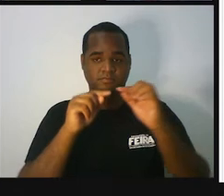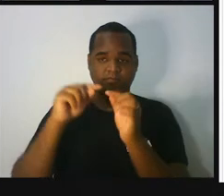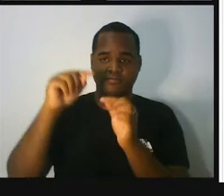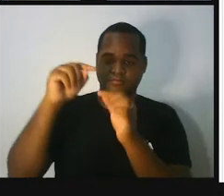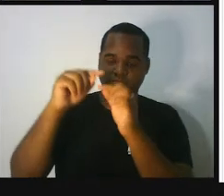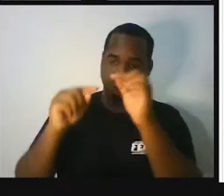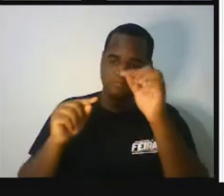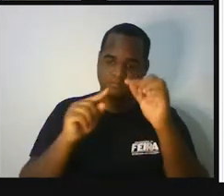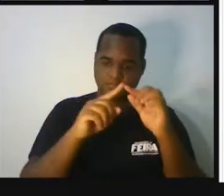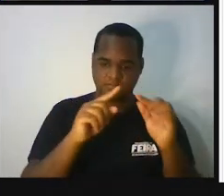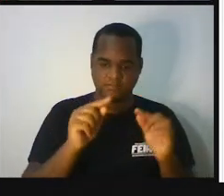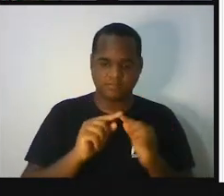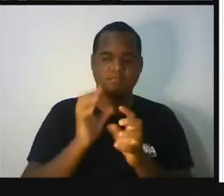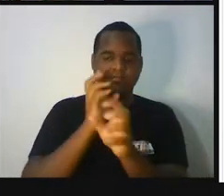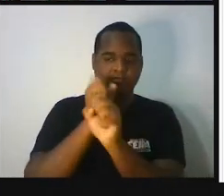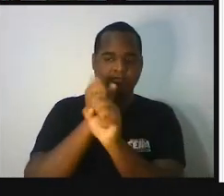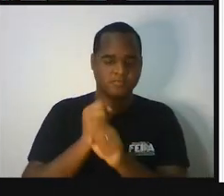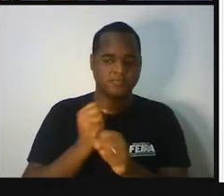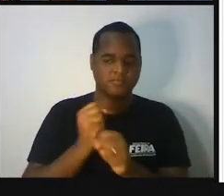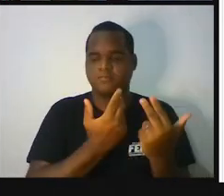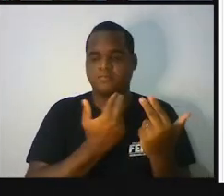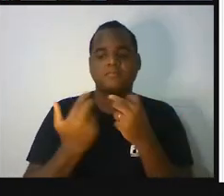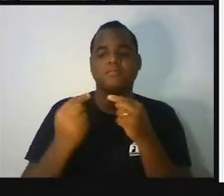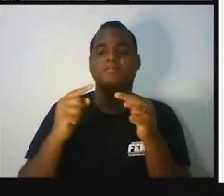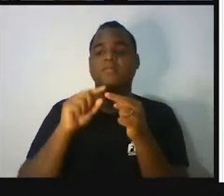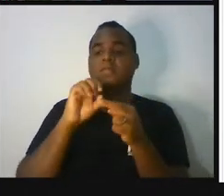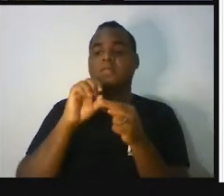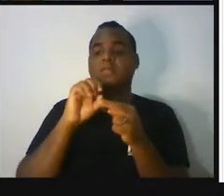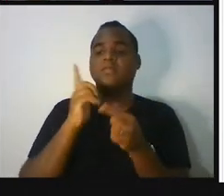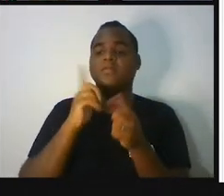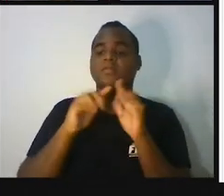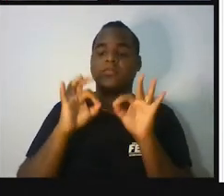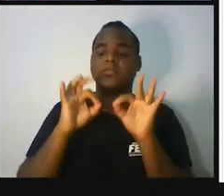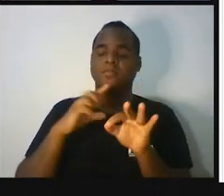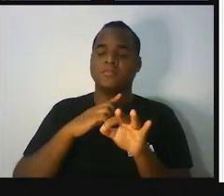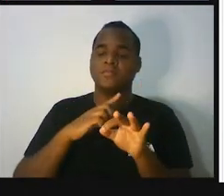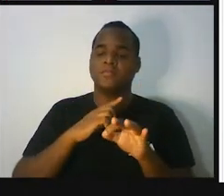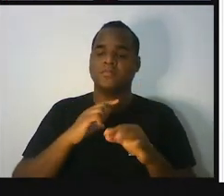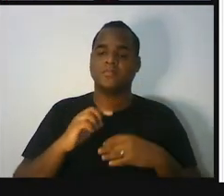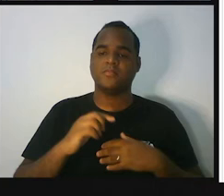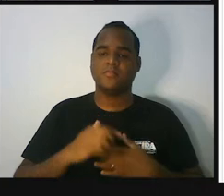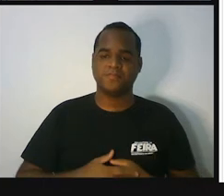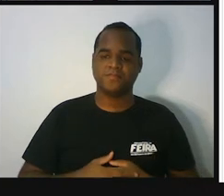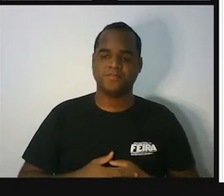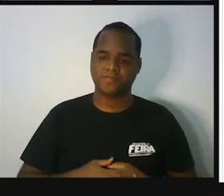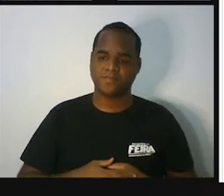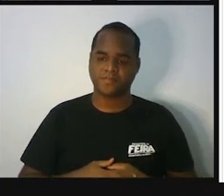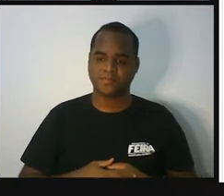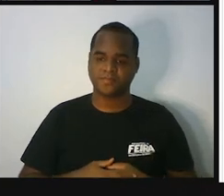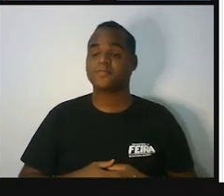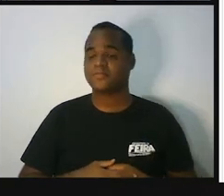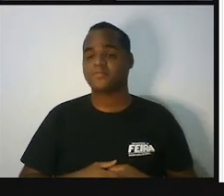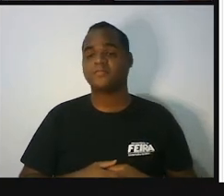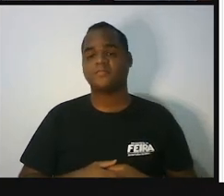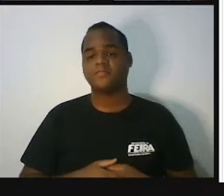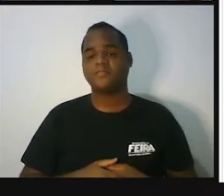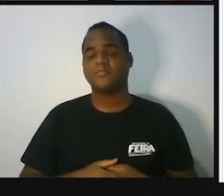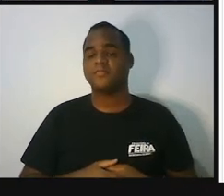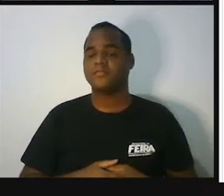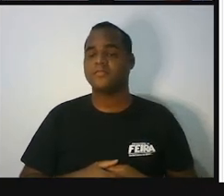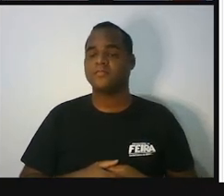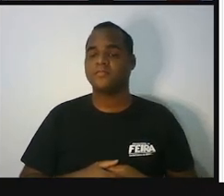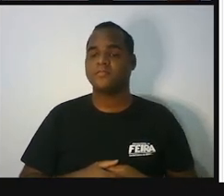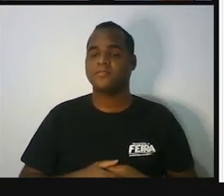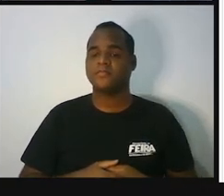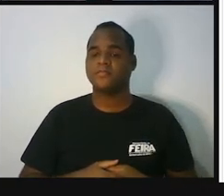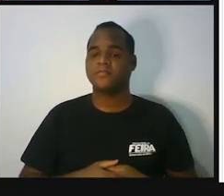vão ter a mesma medida. E se a gente medir os ângulos internos vão ter a mesma medida. Tá bom? Vamos um por